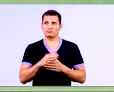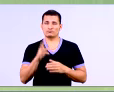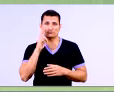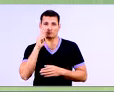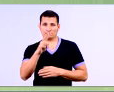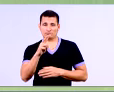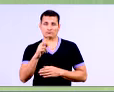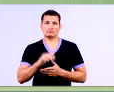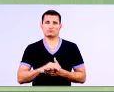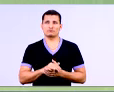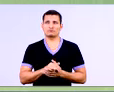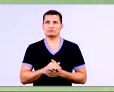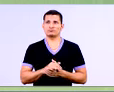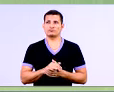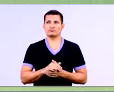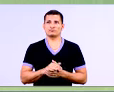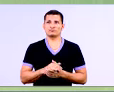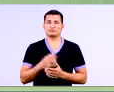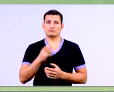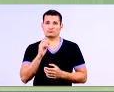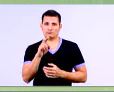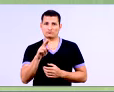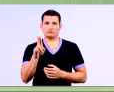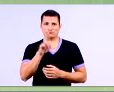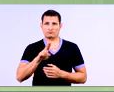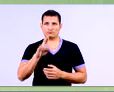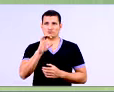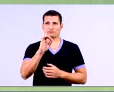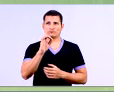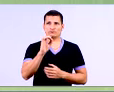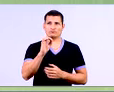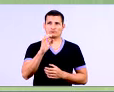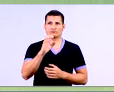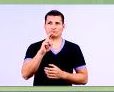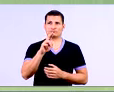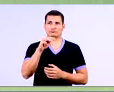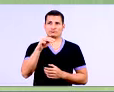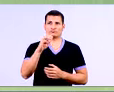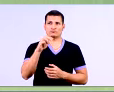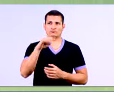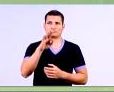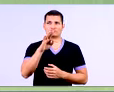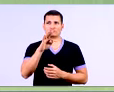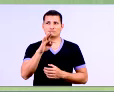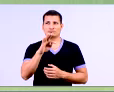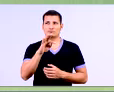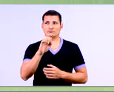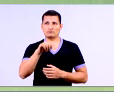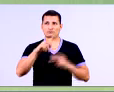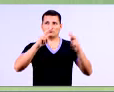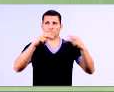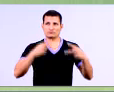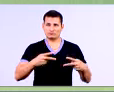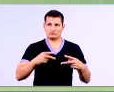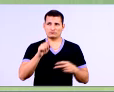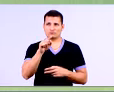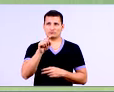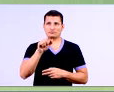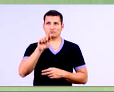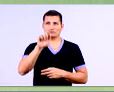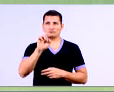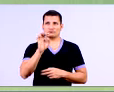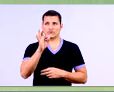do negócio. Eu vou utilizar o documento, que é a página HTML, e vou get, pegar